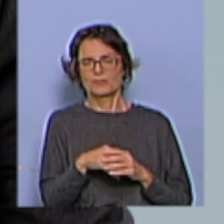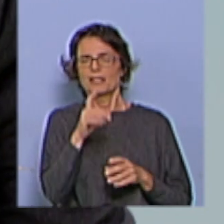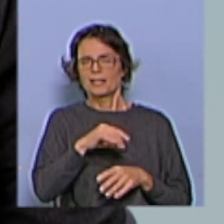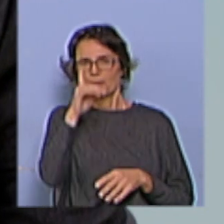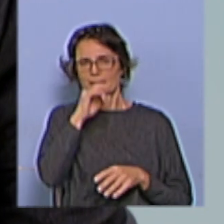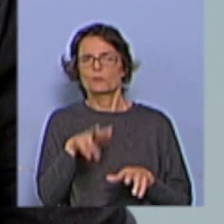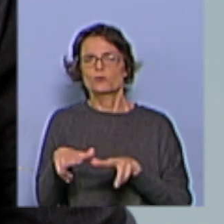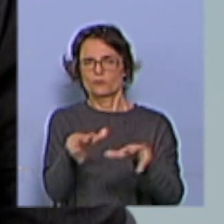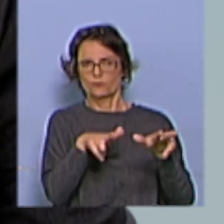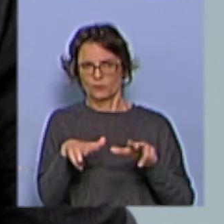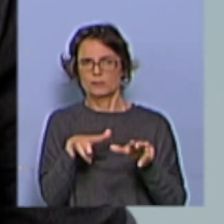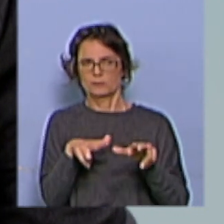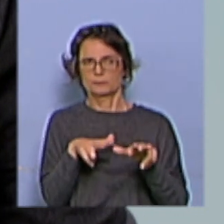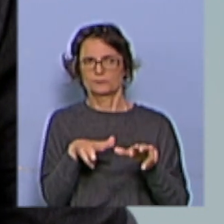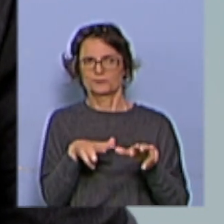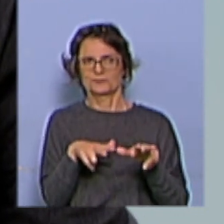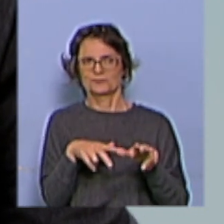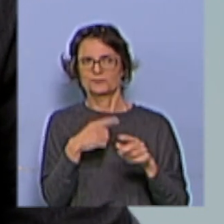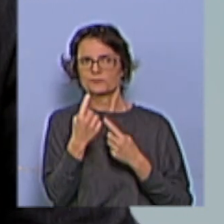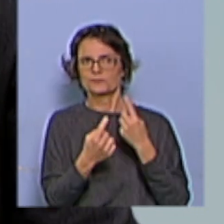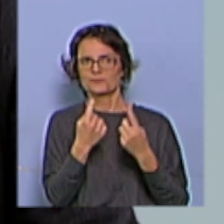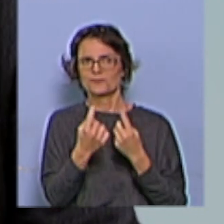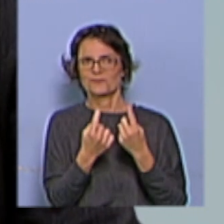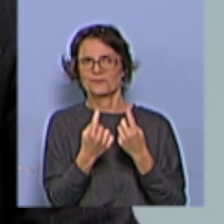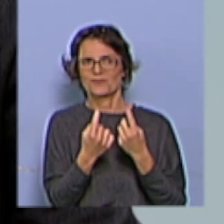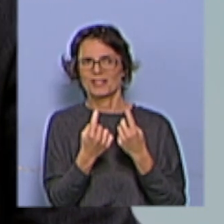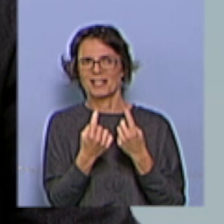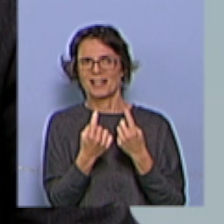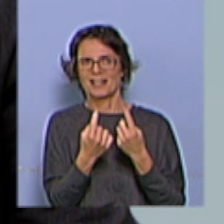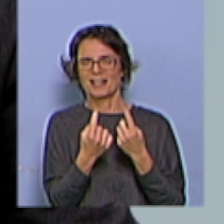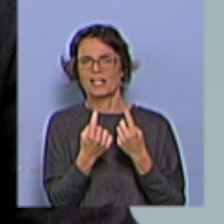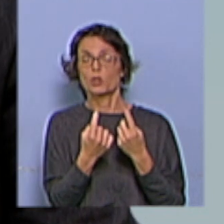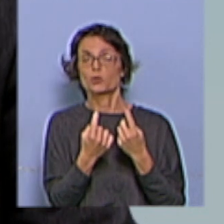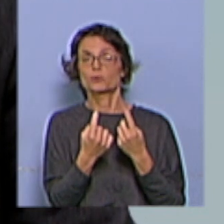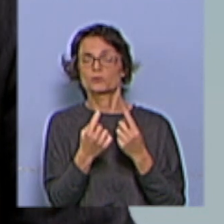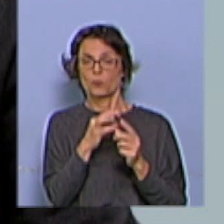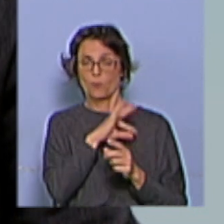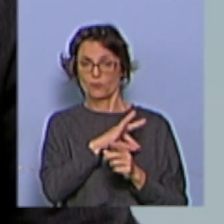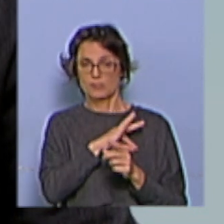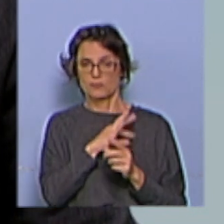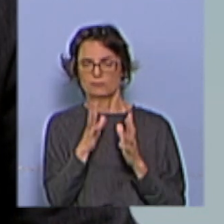que eu vi dos profissionais a rezarem, fazerem a sua oração antes de iniciarem o trabalho.